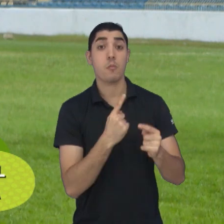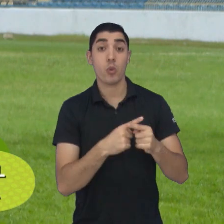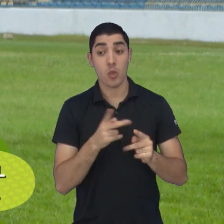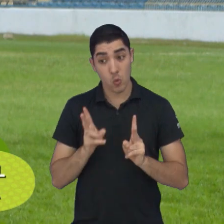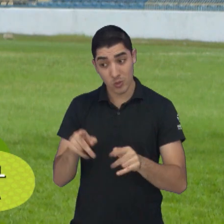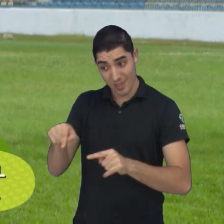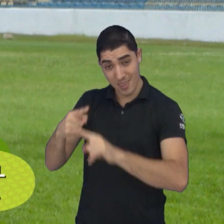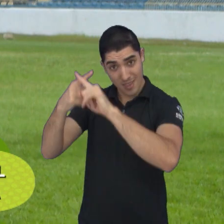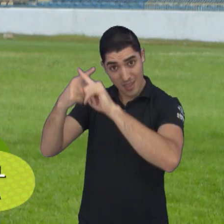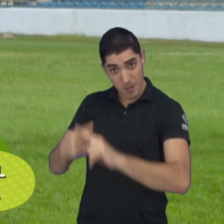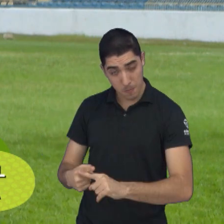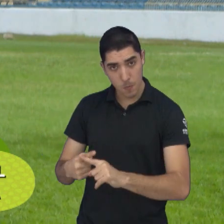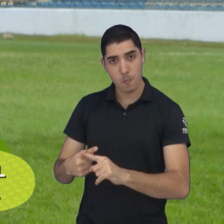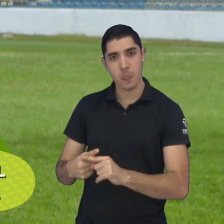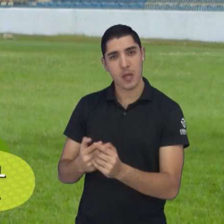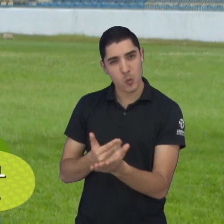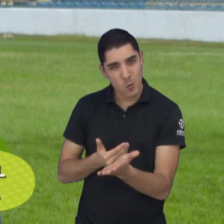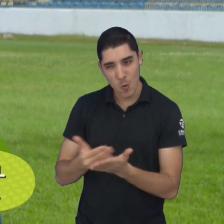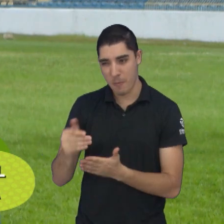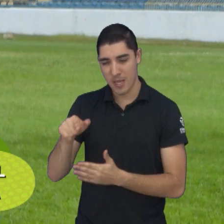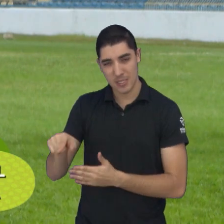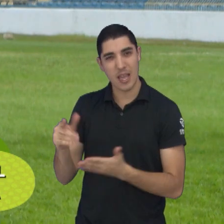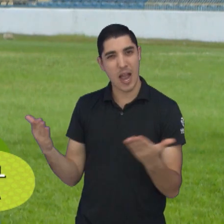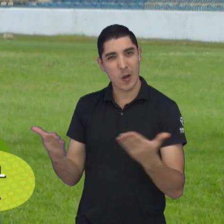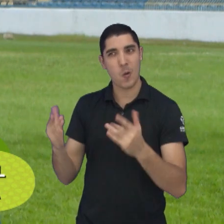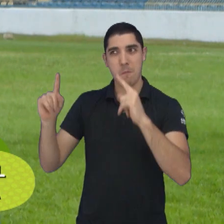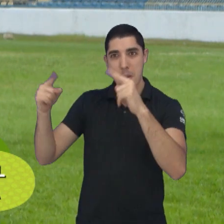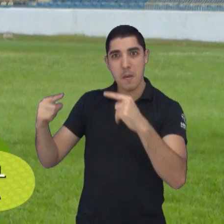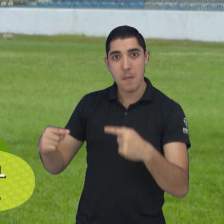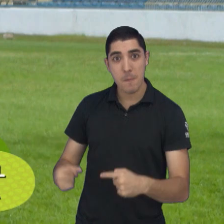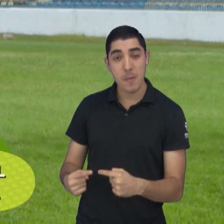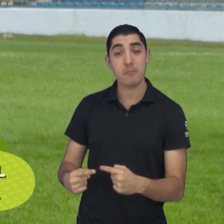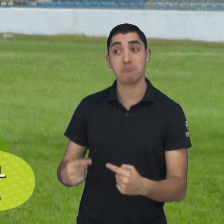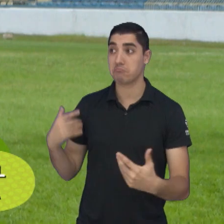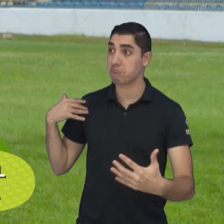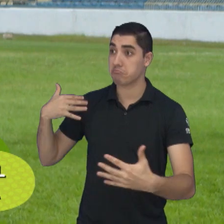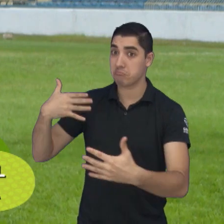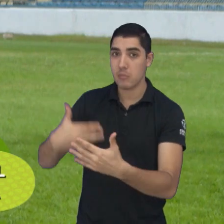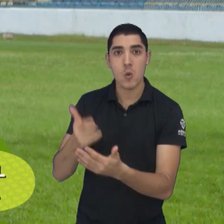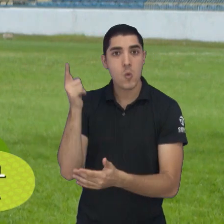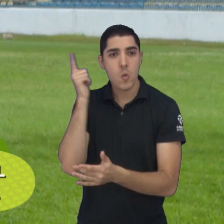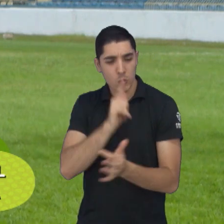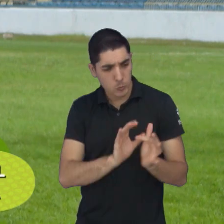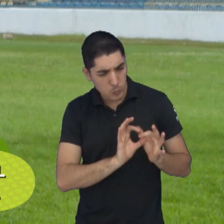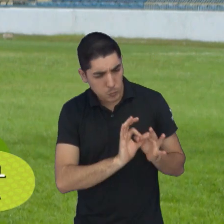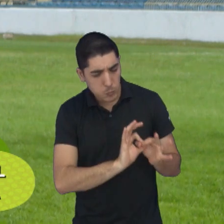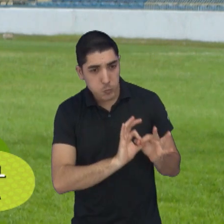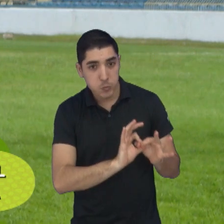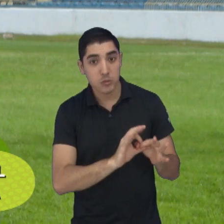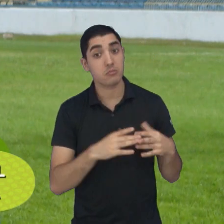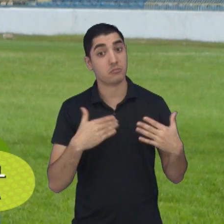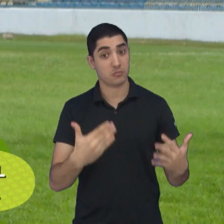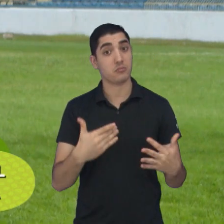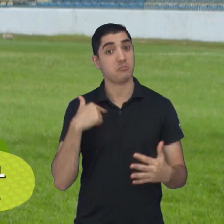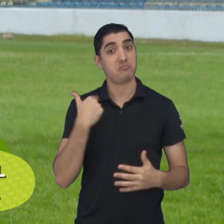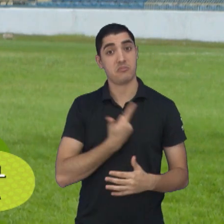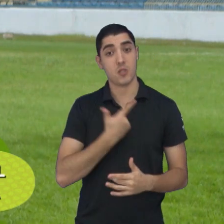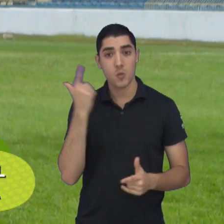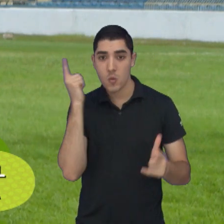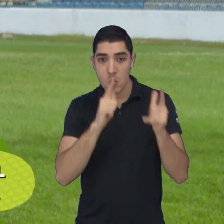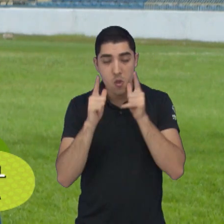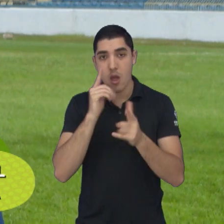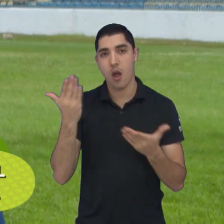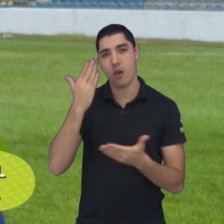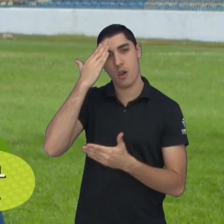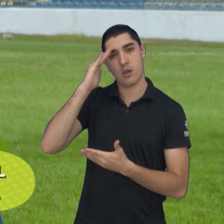de campeonato aí, no começo do campeonato e nessa sequência que nós estamos passando, a gente permanecesse unido, porque isso era que ia fazer a diferença. Graças a Deus a